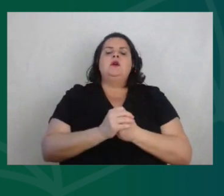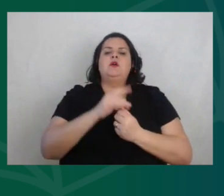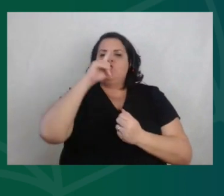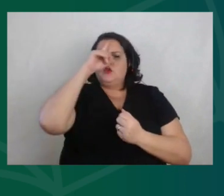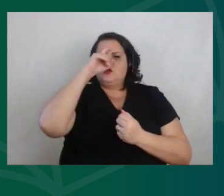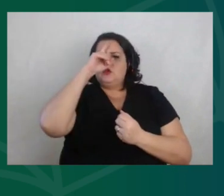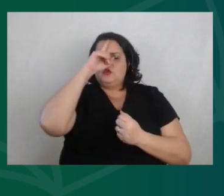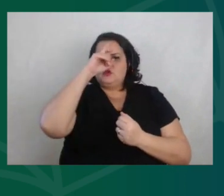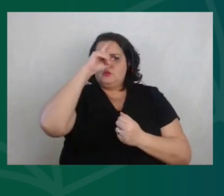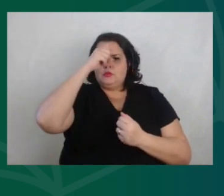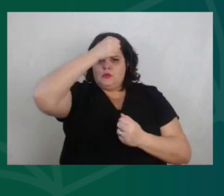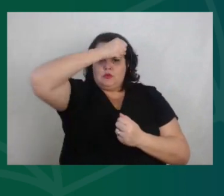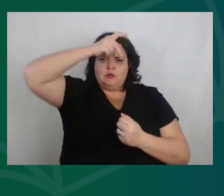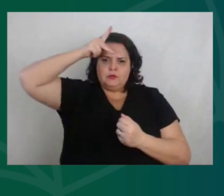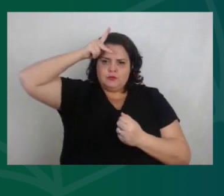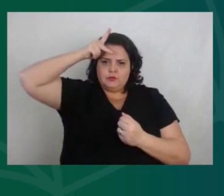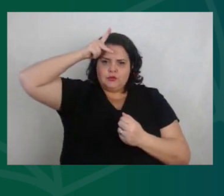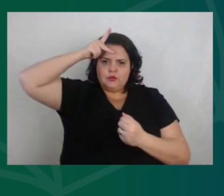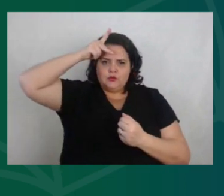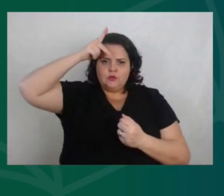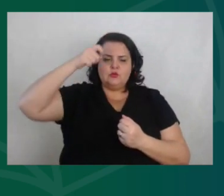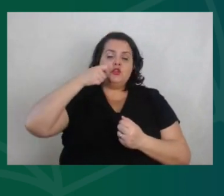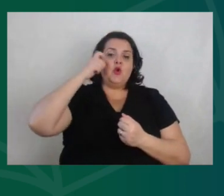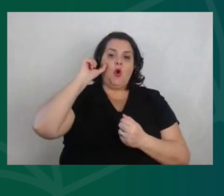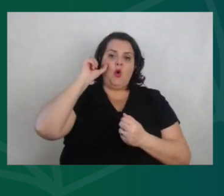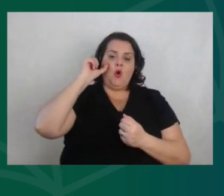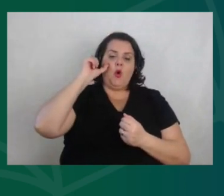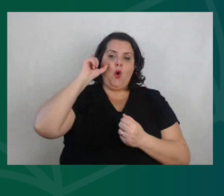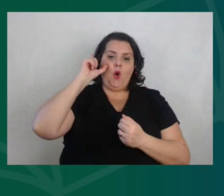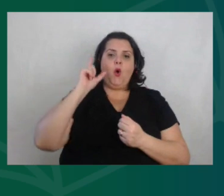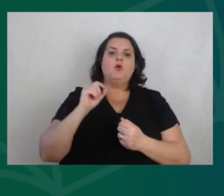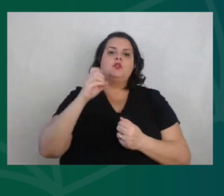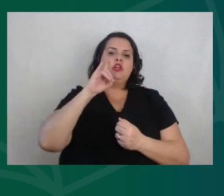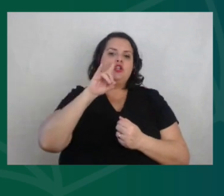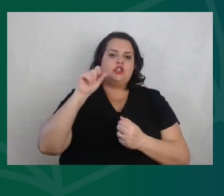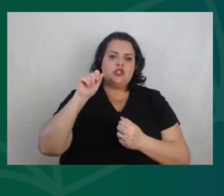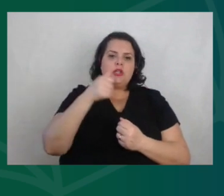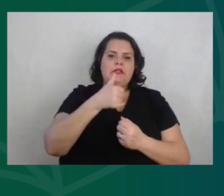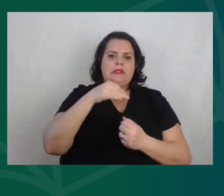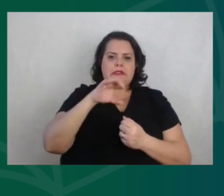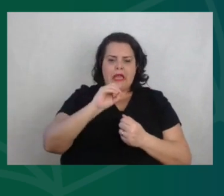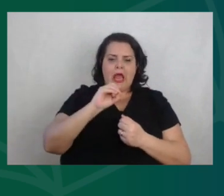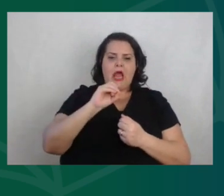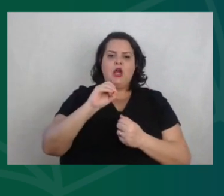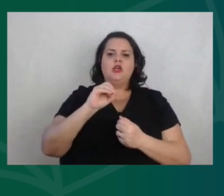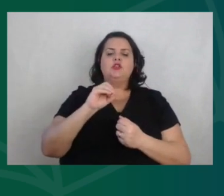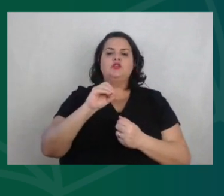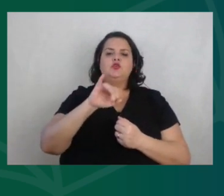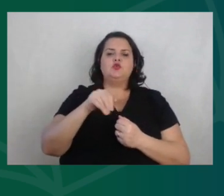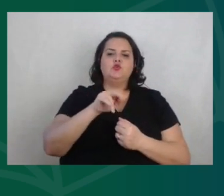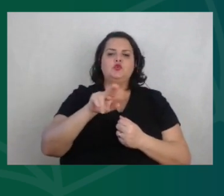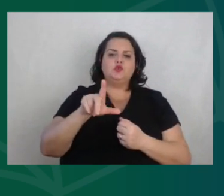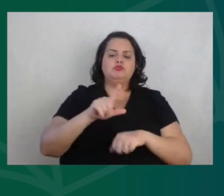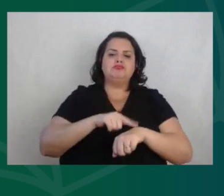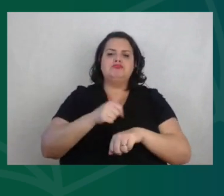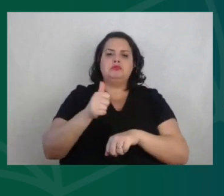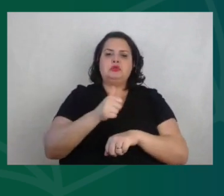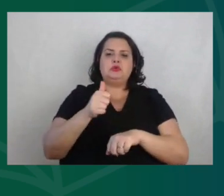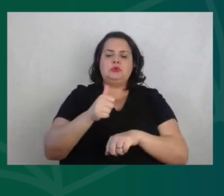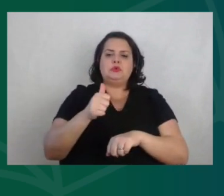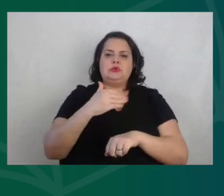uma tendência, dados do dia 10/7 às 11h30. Isso muda, como no nosso hospital, o professor José Roberto